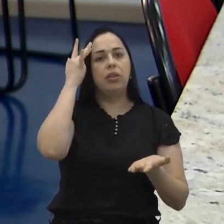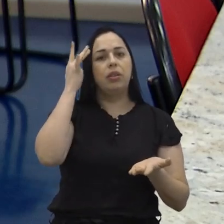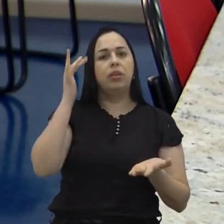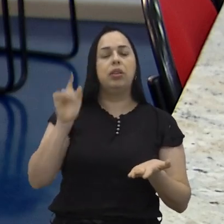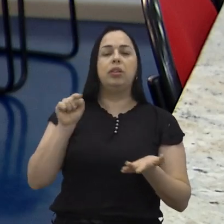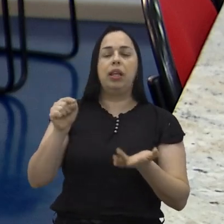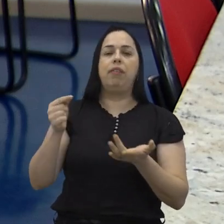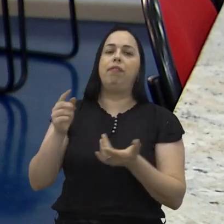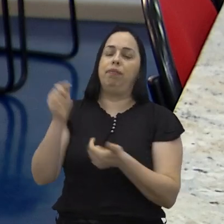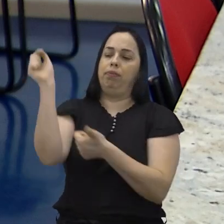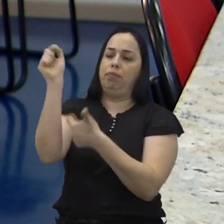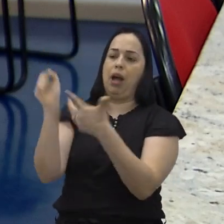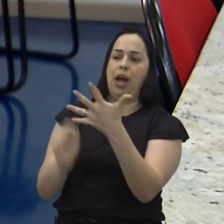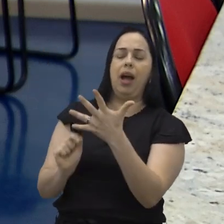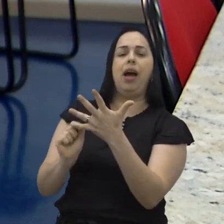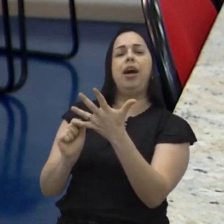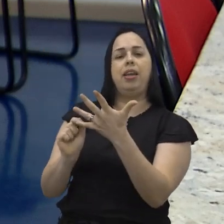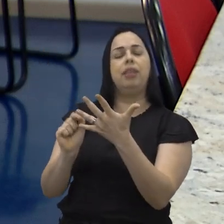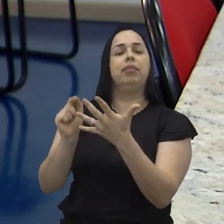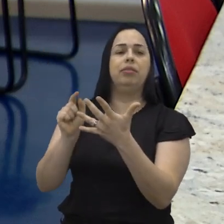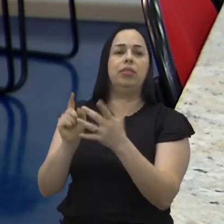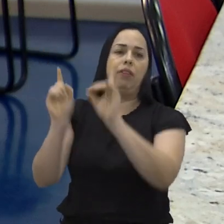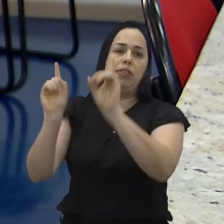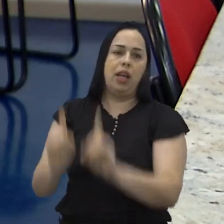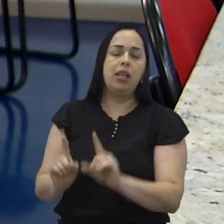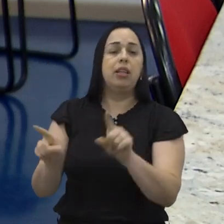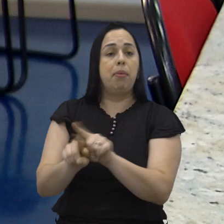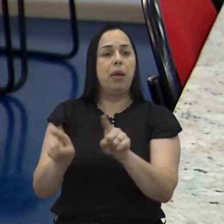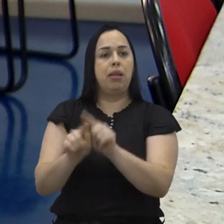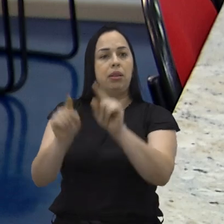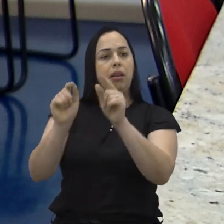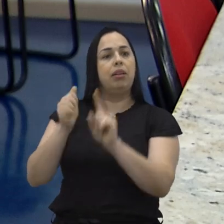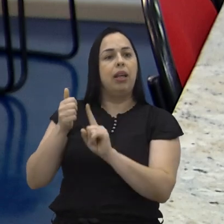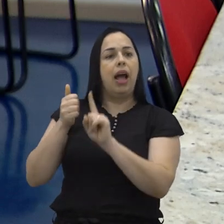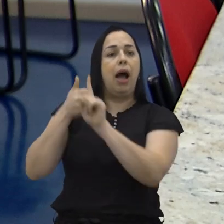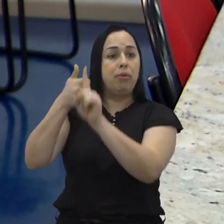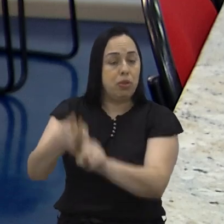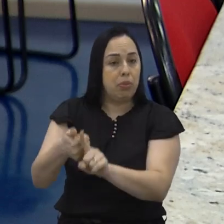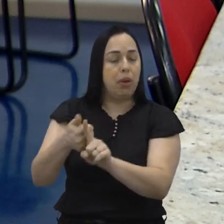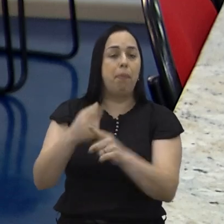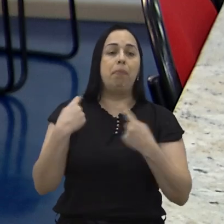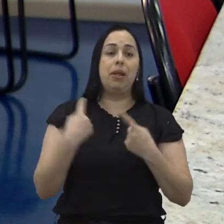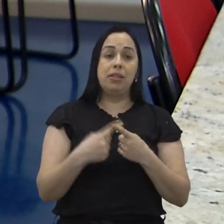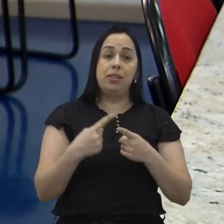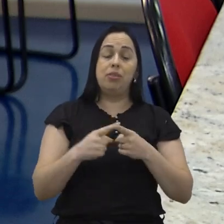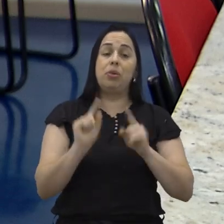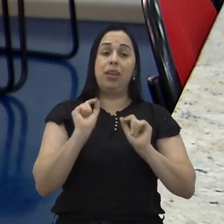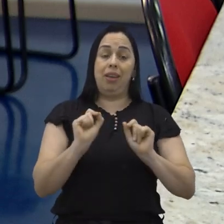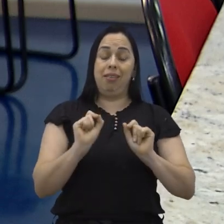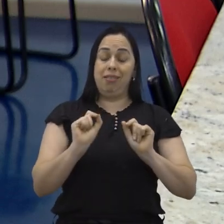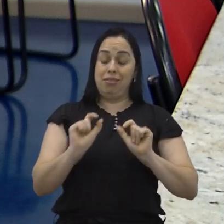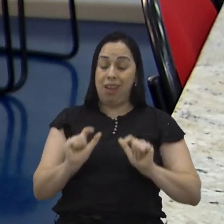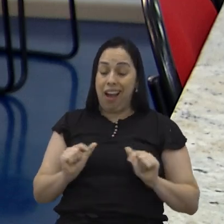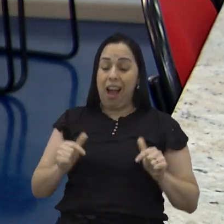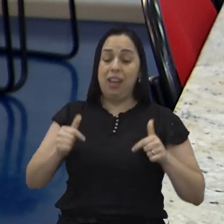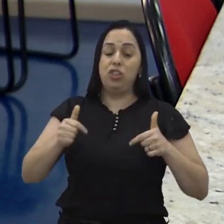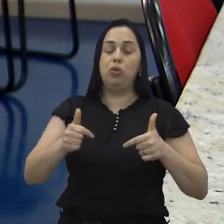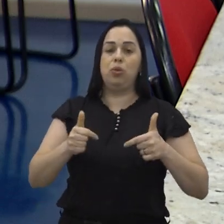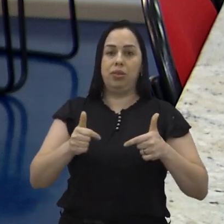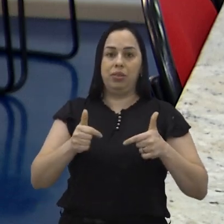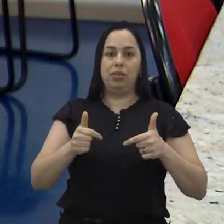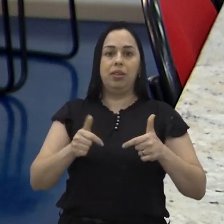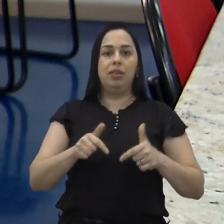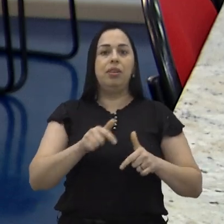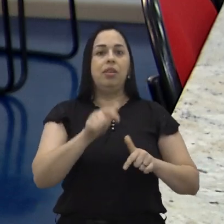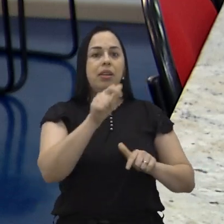tem deficiências múltiplas ou neurodivergentes, a gente precisa quebrar a barreira atitudinal, que é aquela que